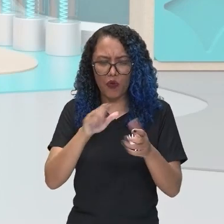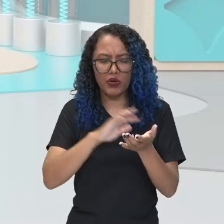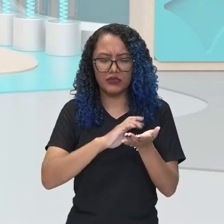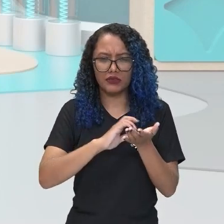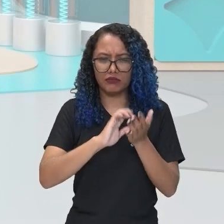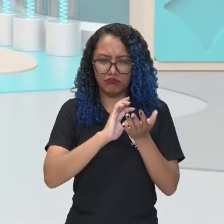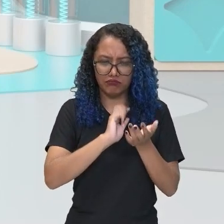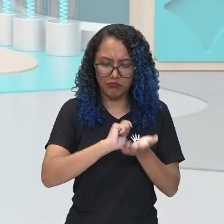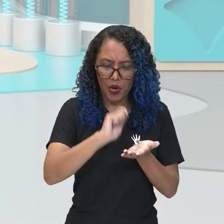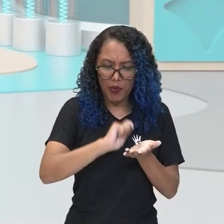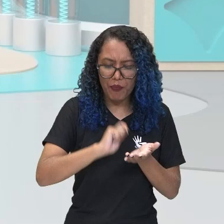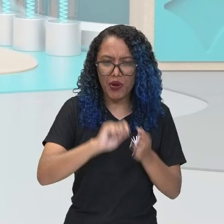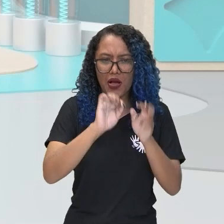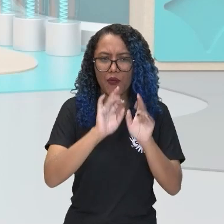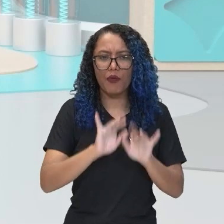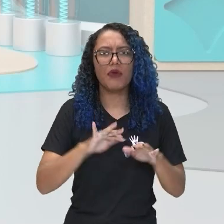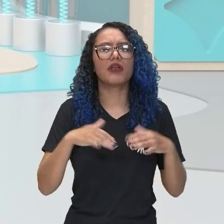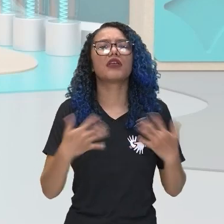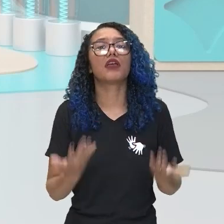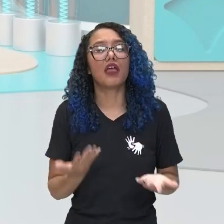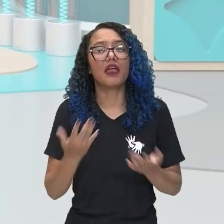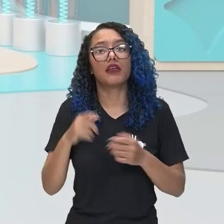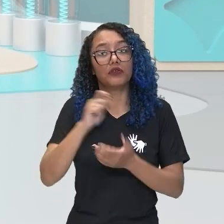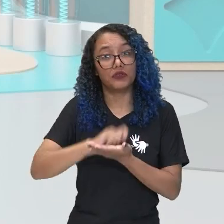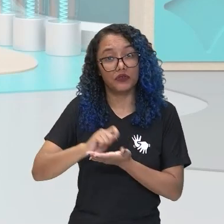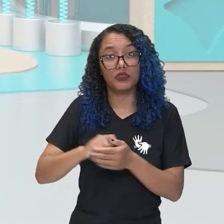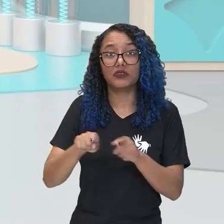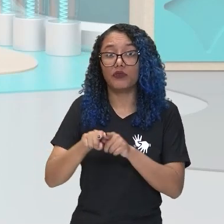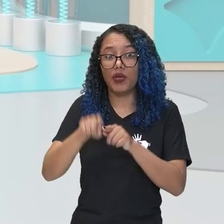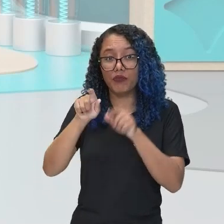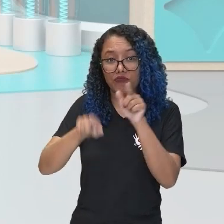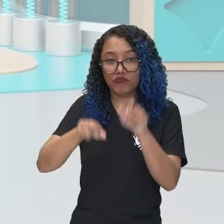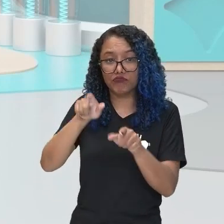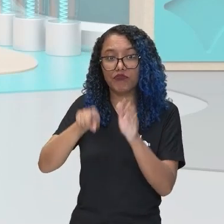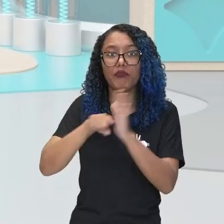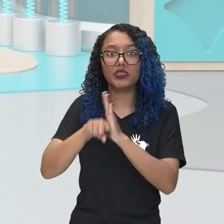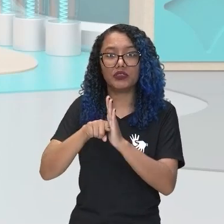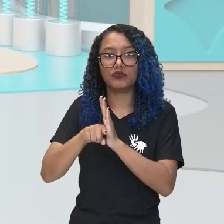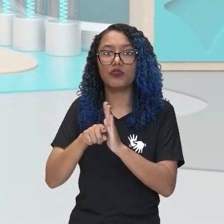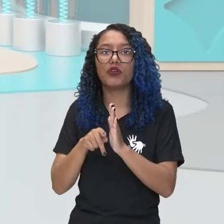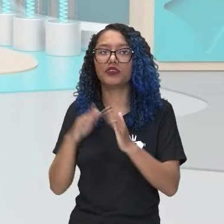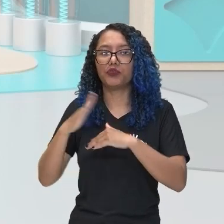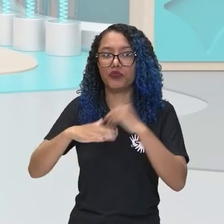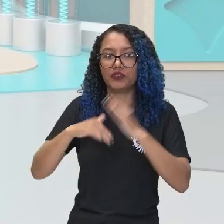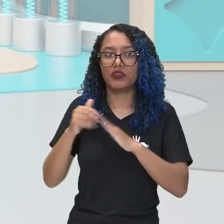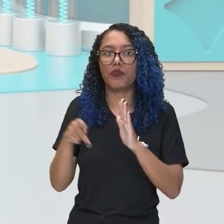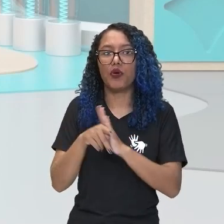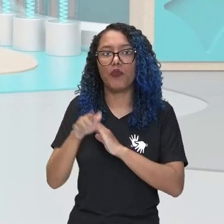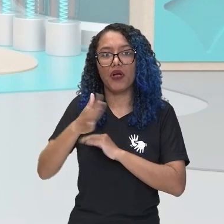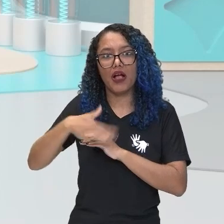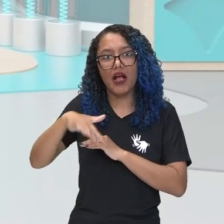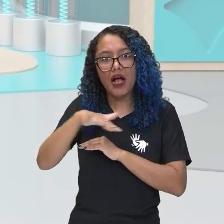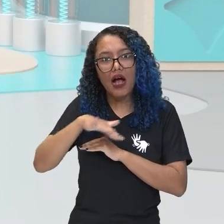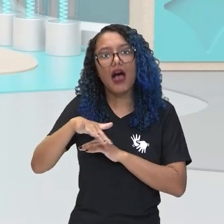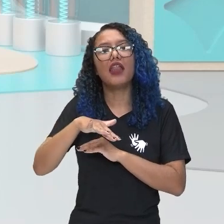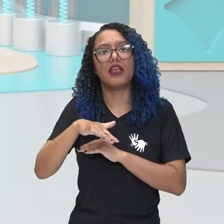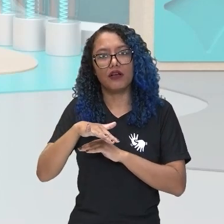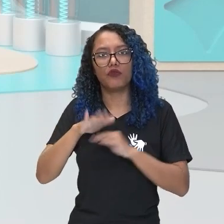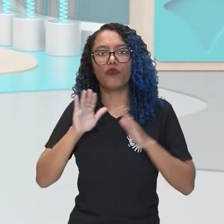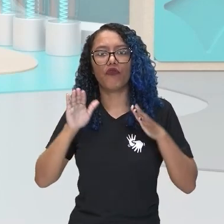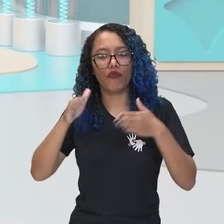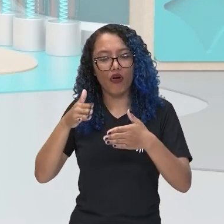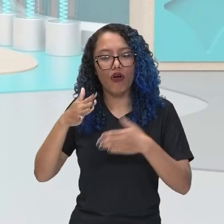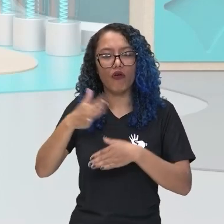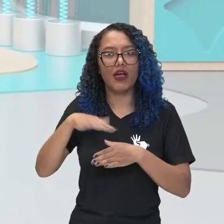assunto, dedicados ao ramo das ciências, por meio de métodos científicos. Então, ele é escrito, esses